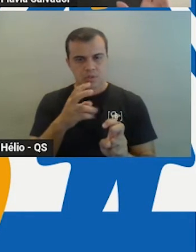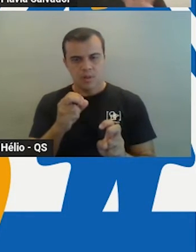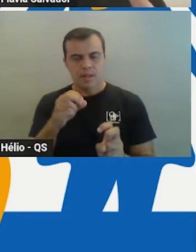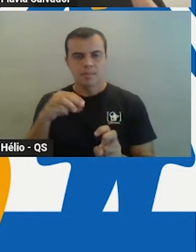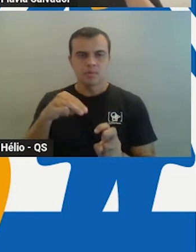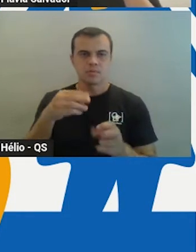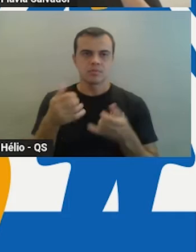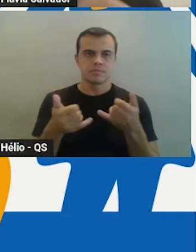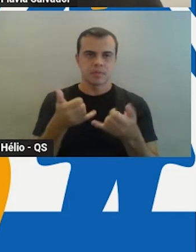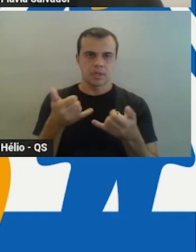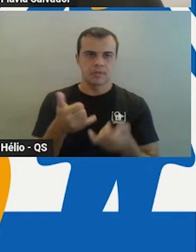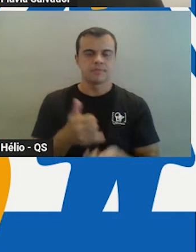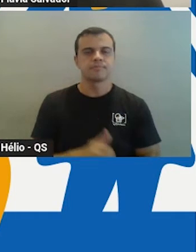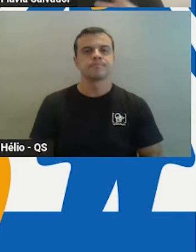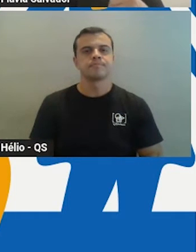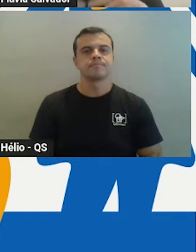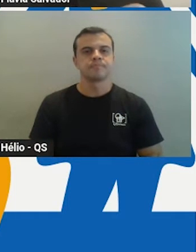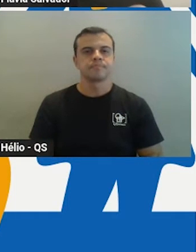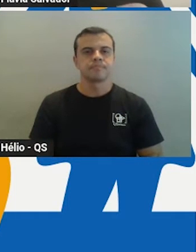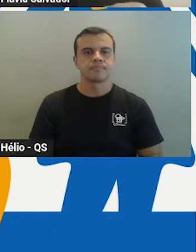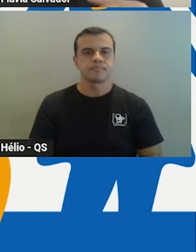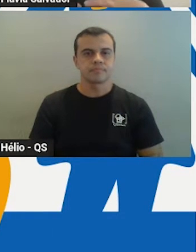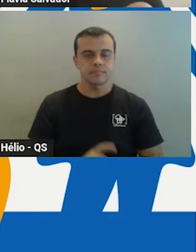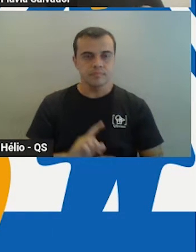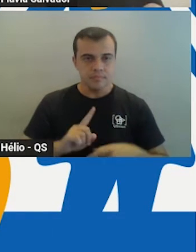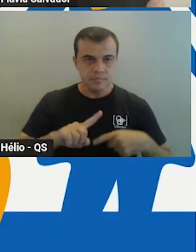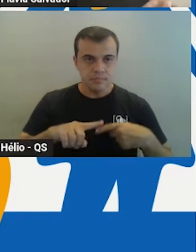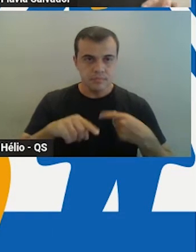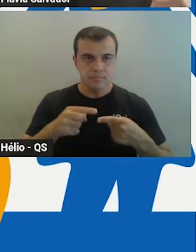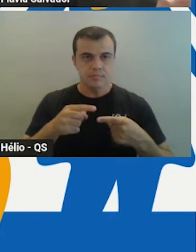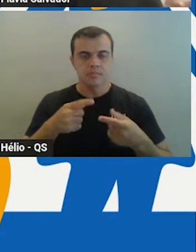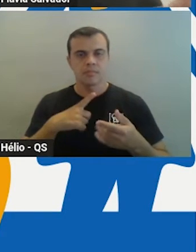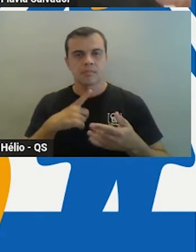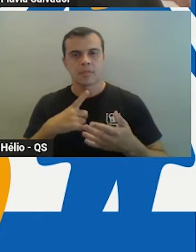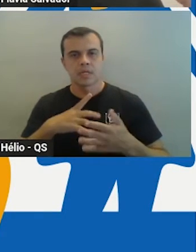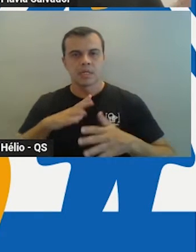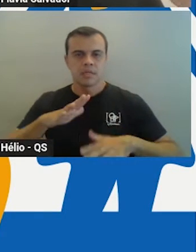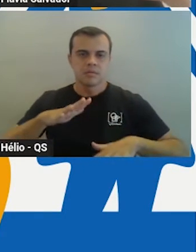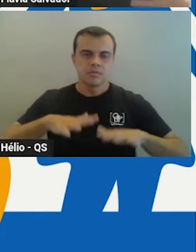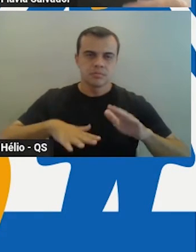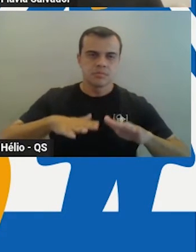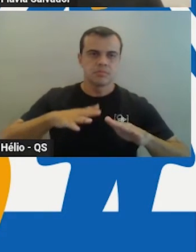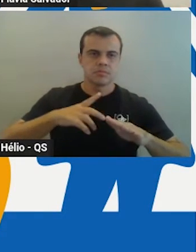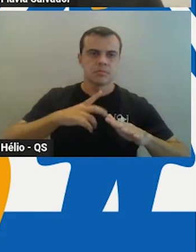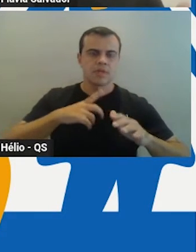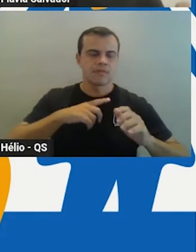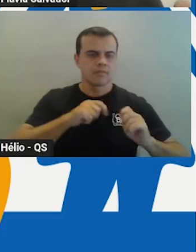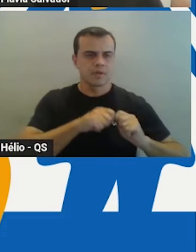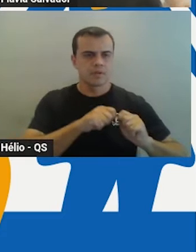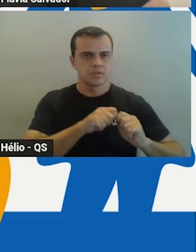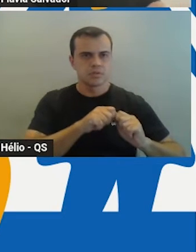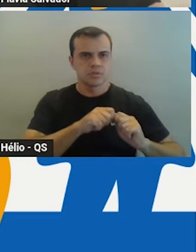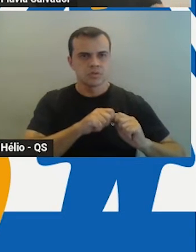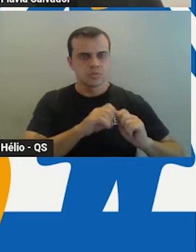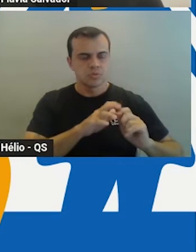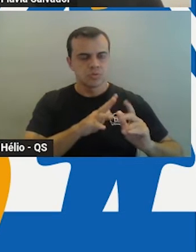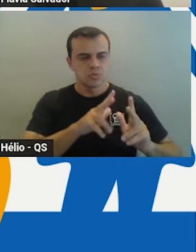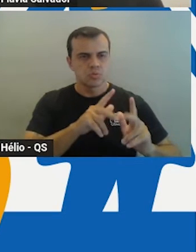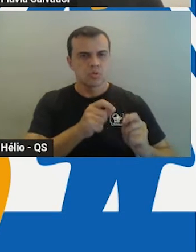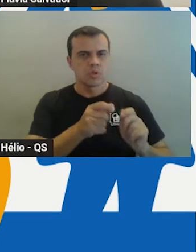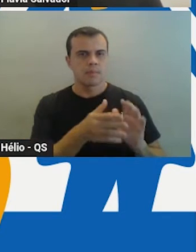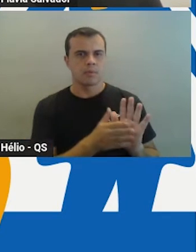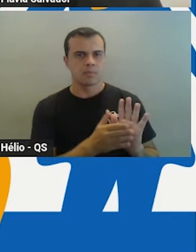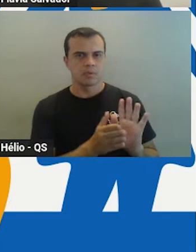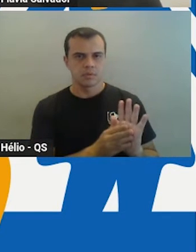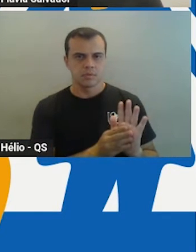brincadeira ou de atividade, né? Depois de algumas rodadas, ou seja, depois de ter feito essas